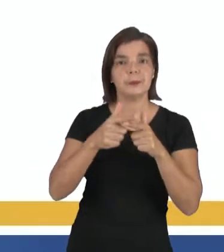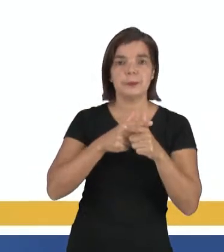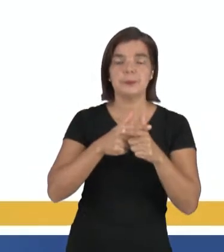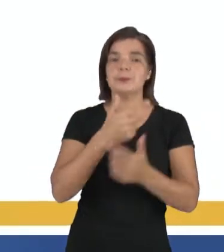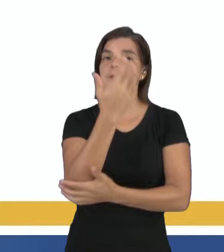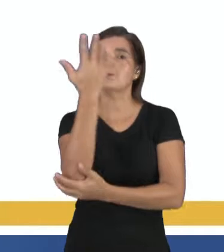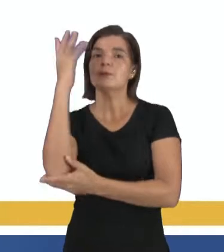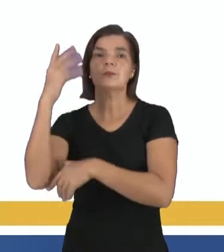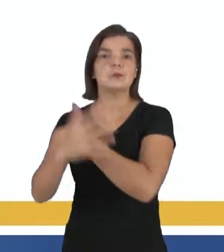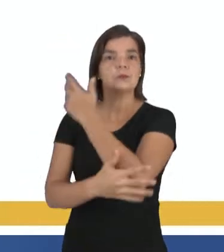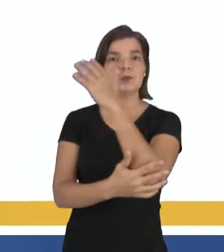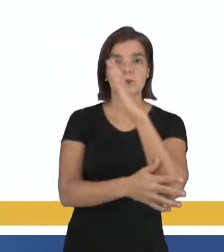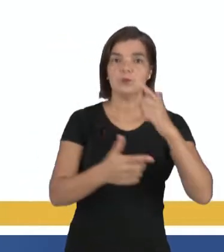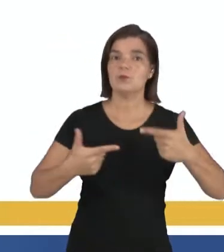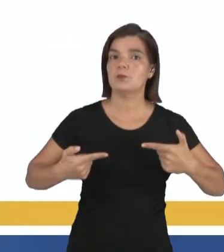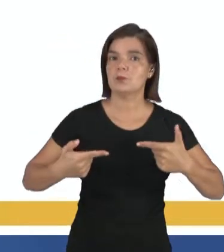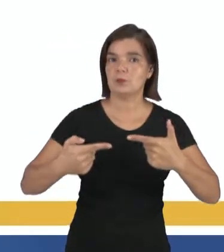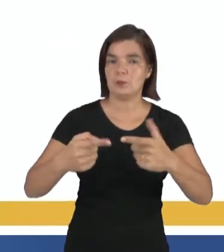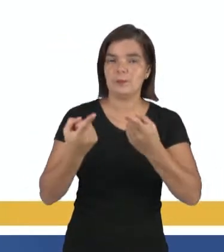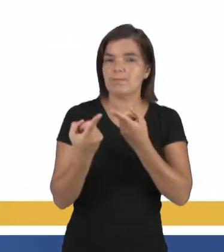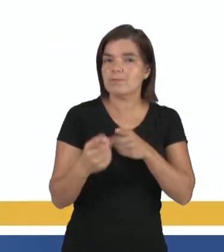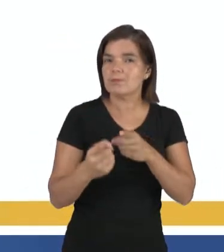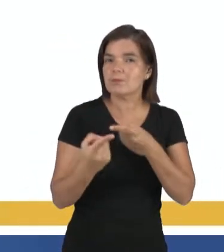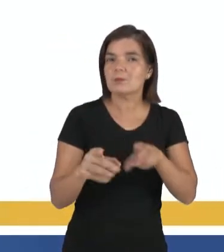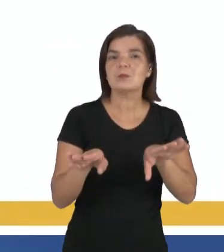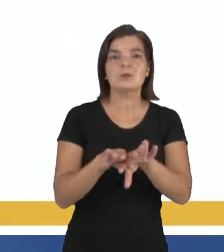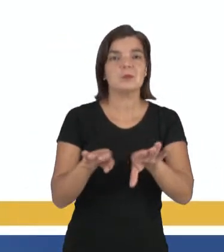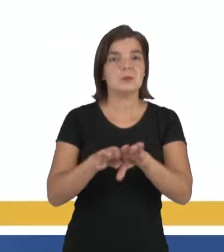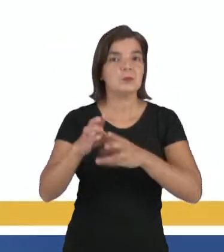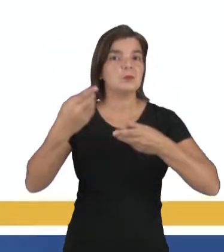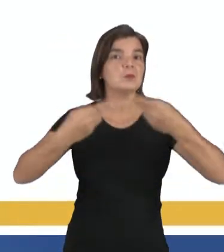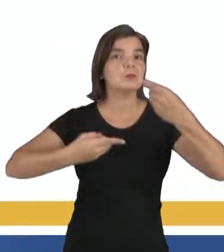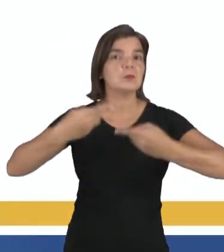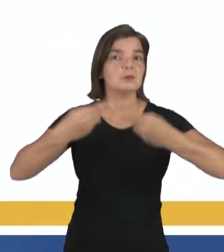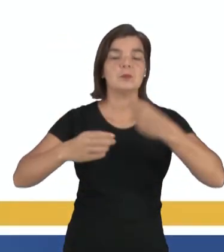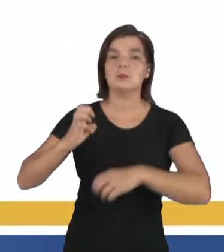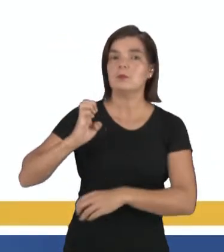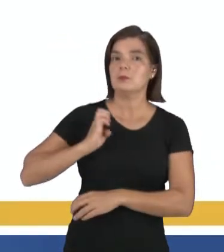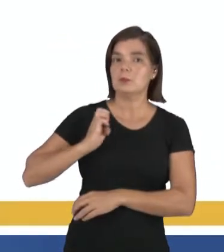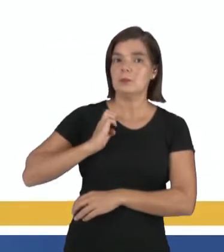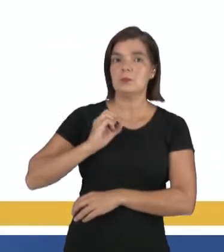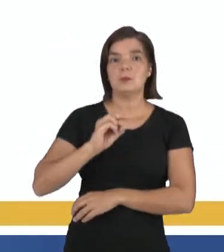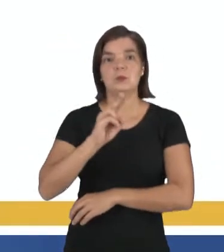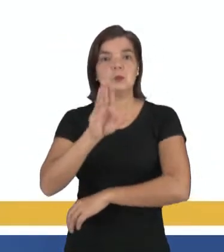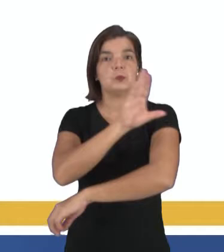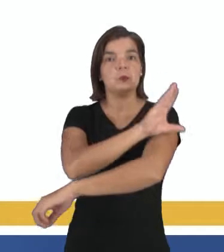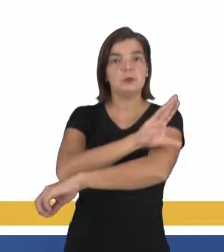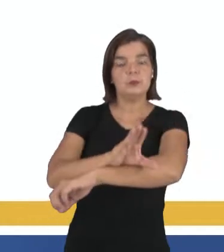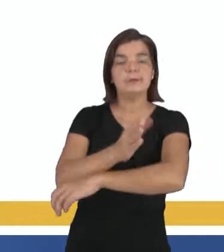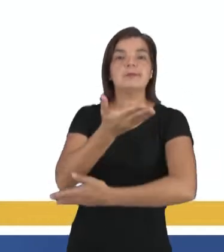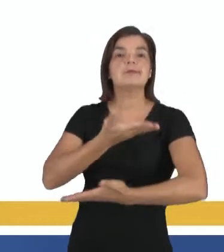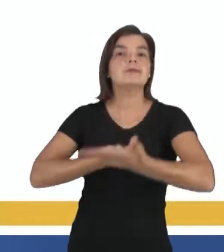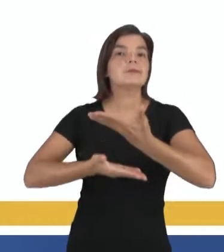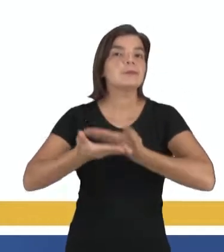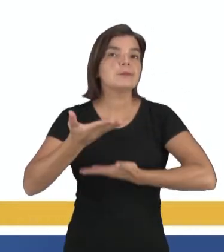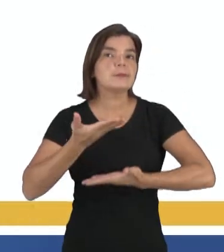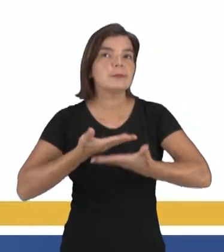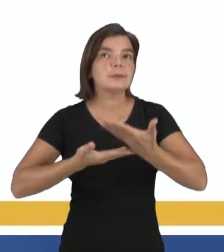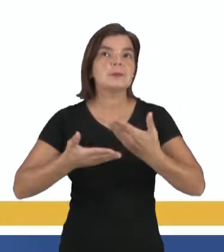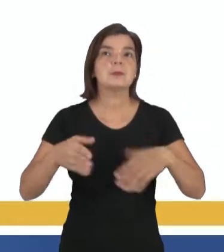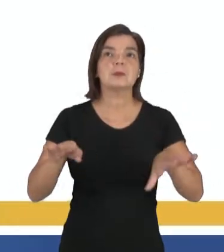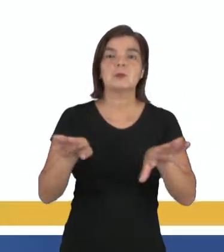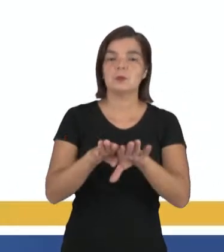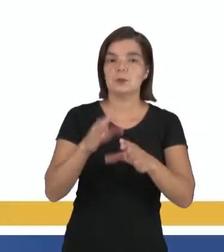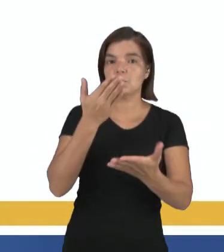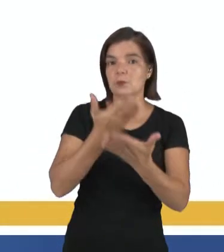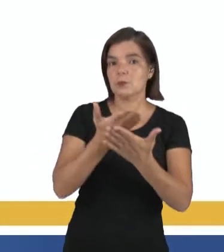desastres ambientais, guerras, perseguições, políticas, étnicas ou culturais, causas relacionadas